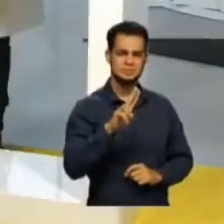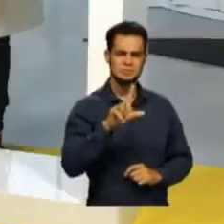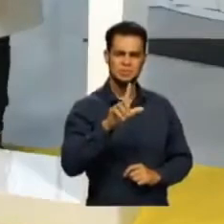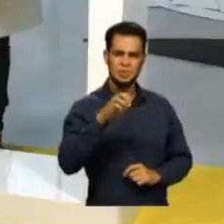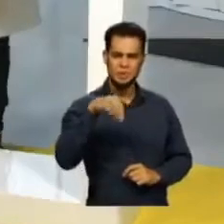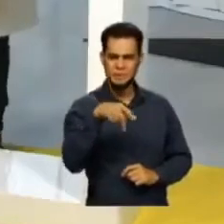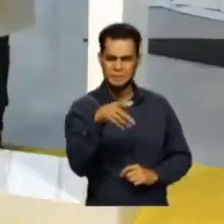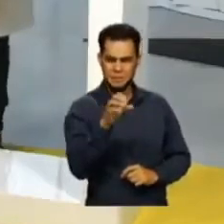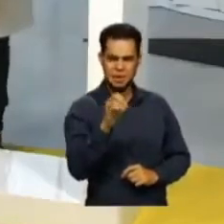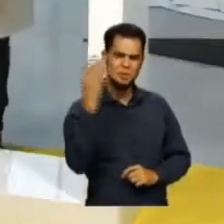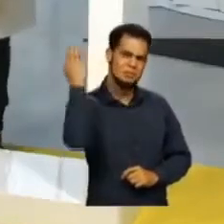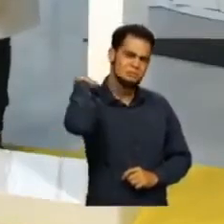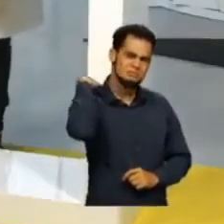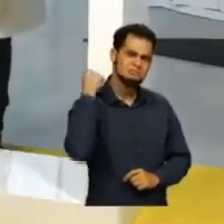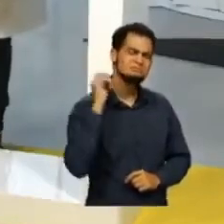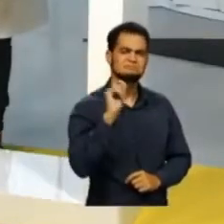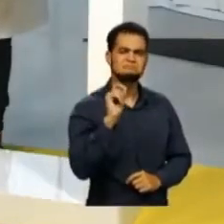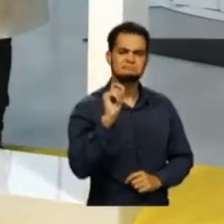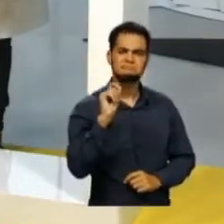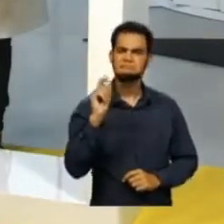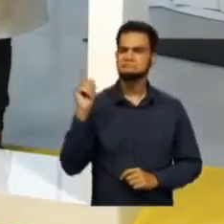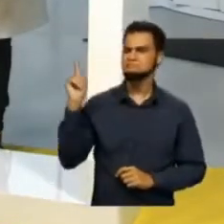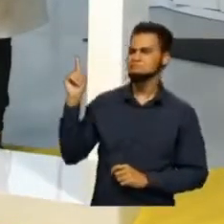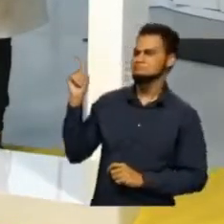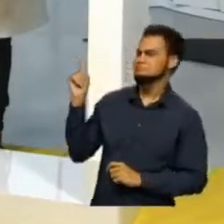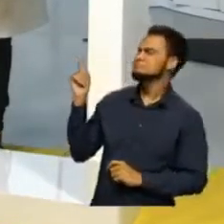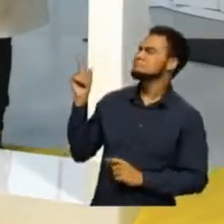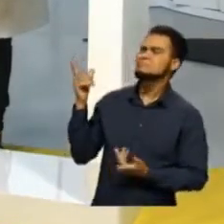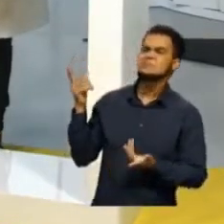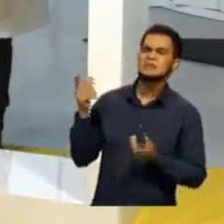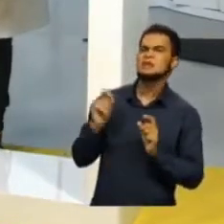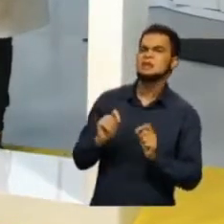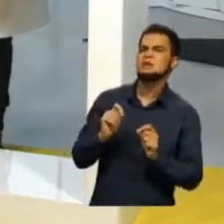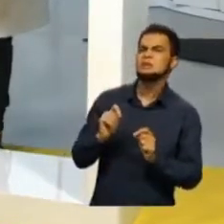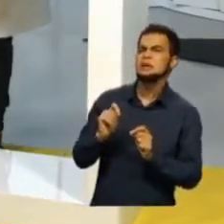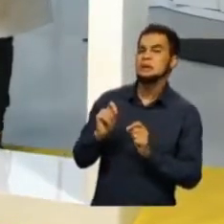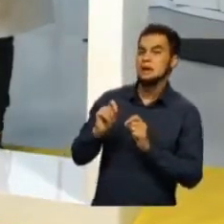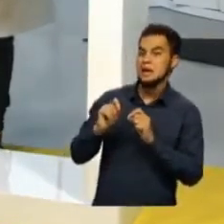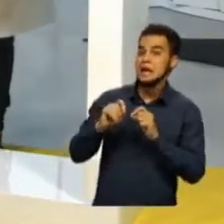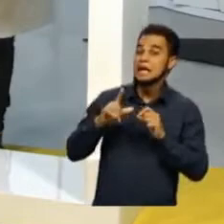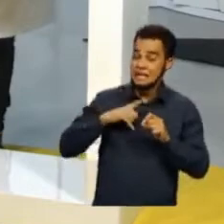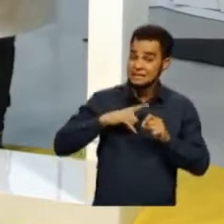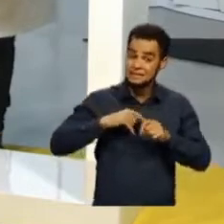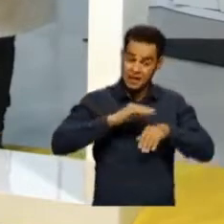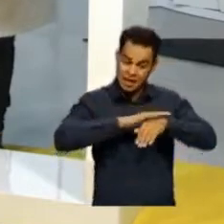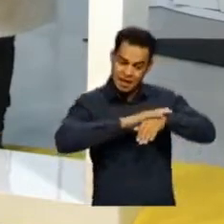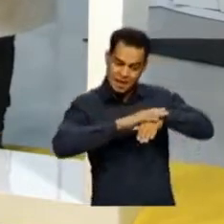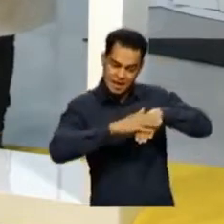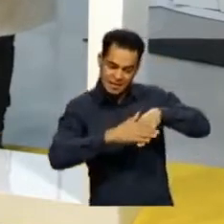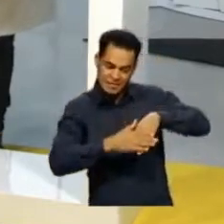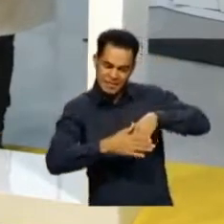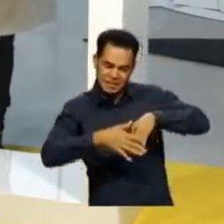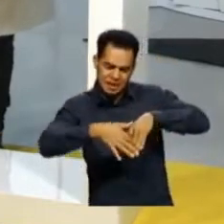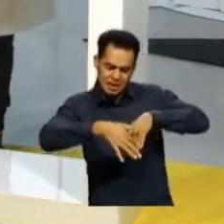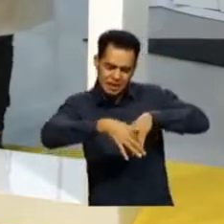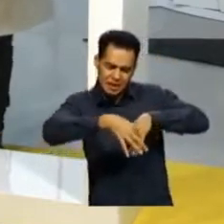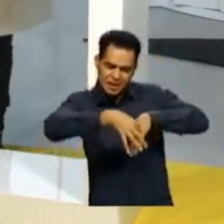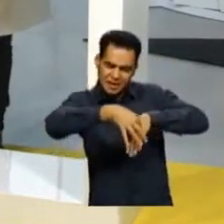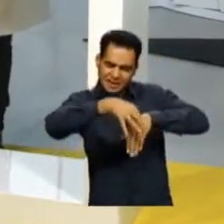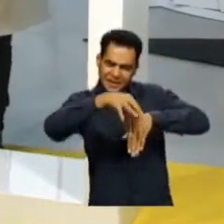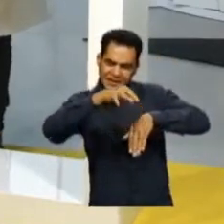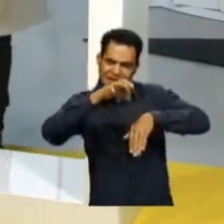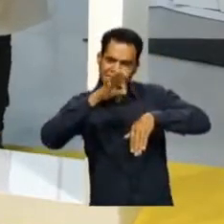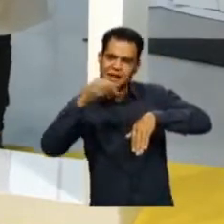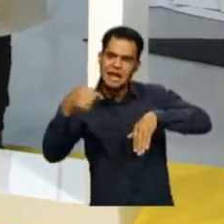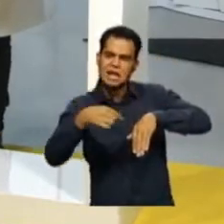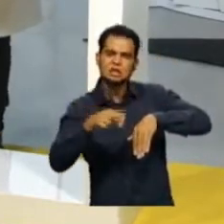pulmão ele é revestido por uma membrana que a gente chama de pleura, eu quero que você acompanhe comigo aqui essa